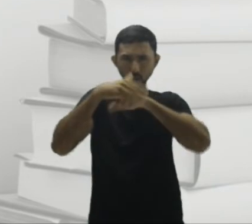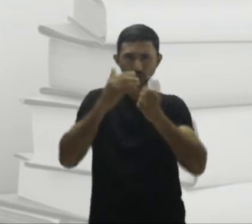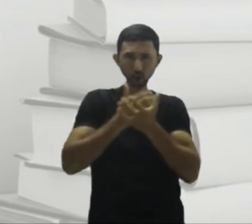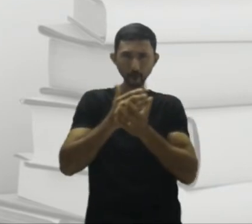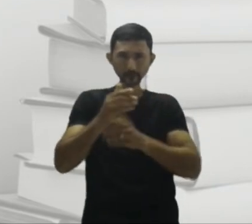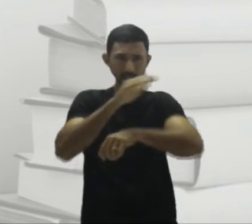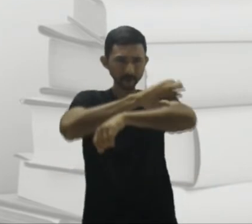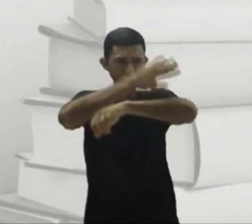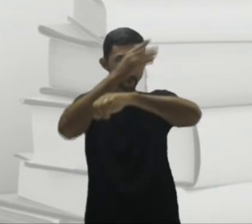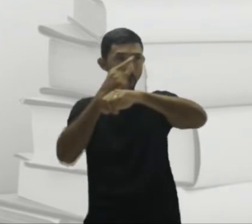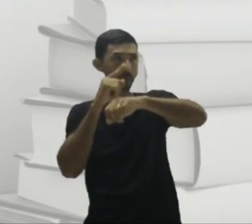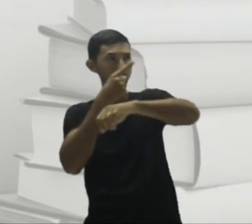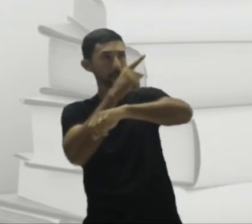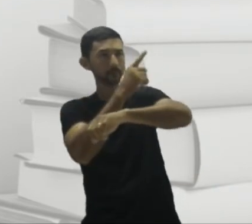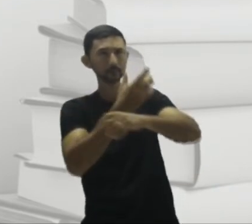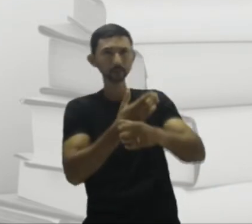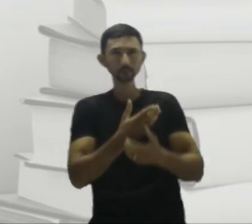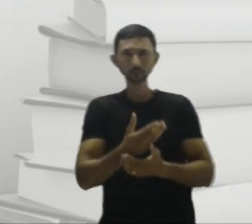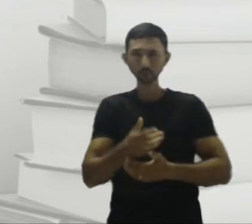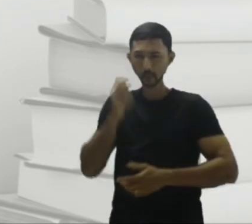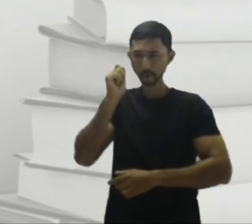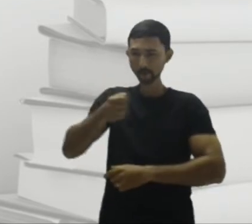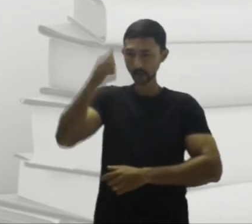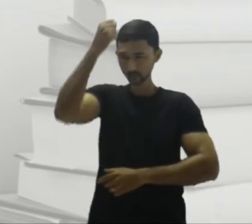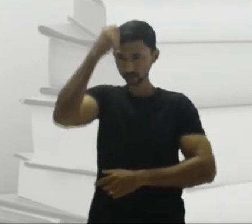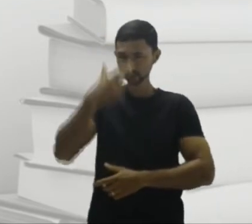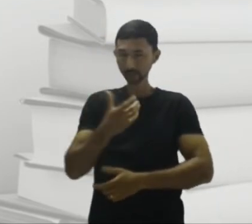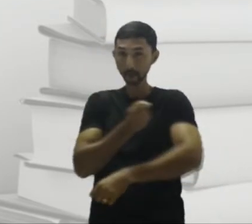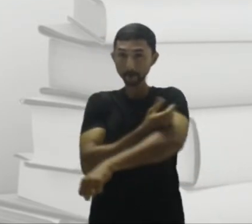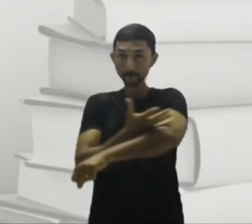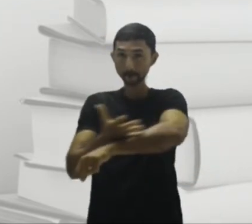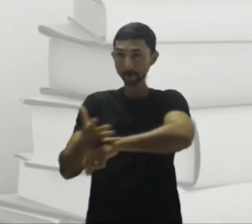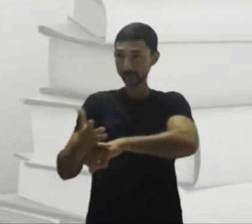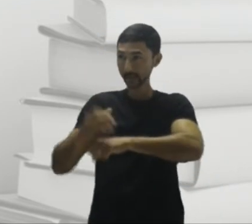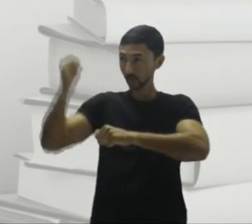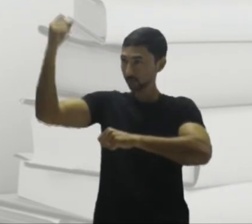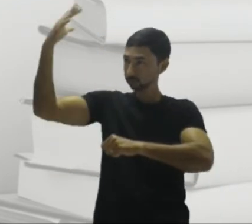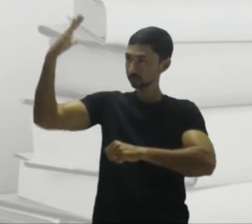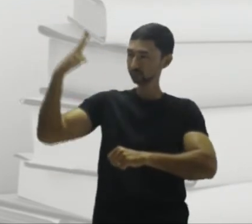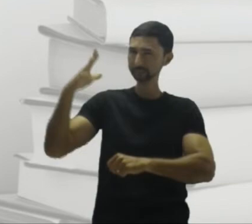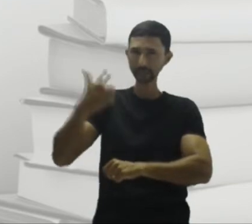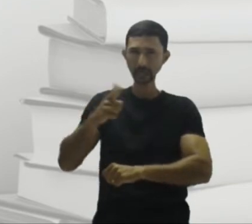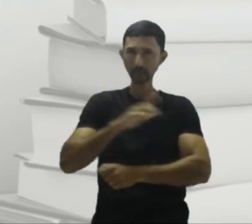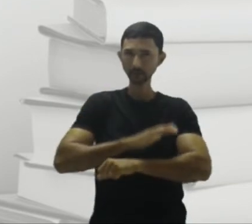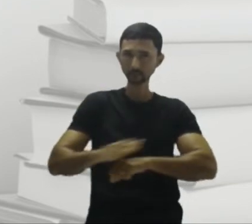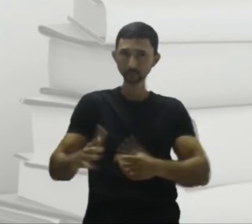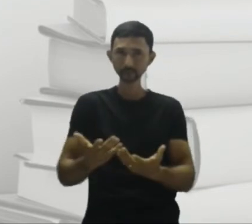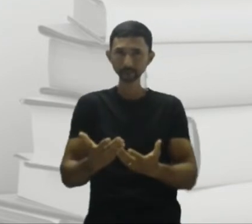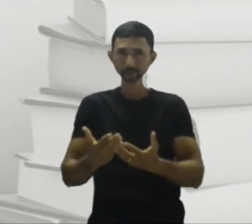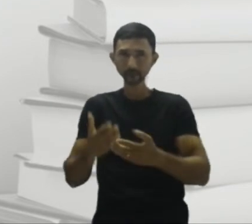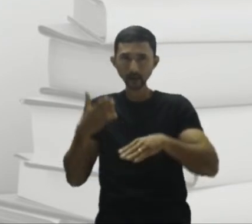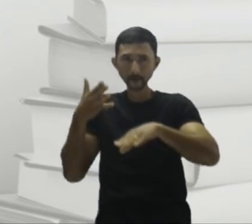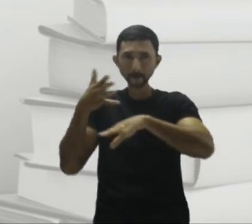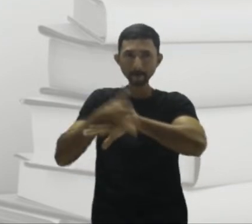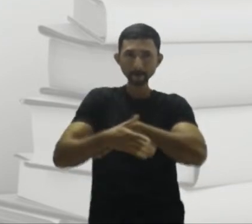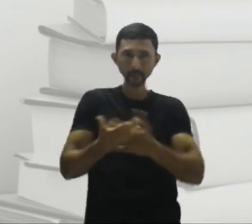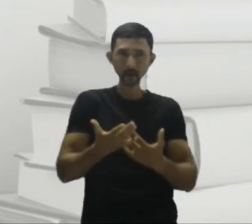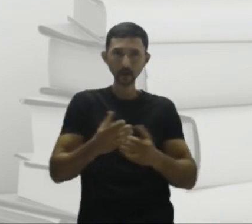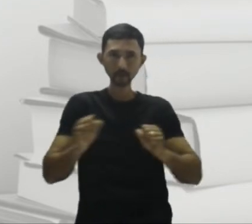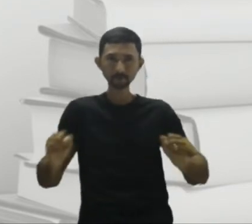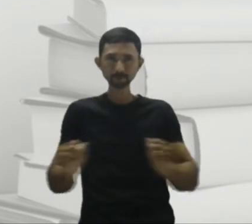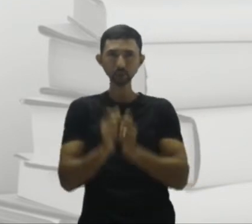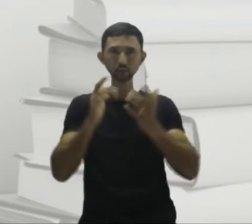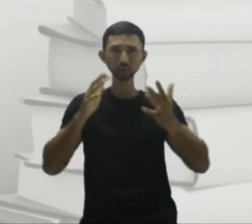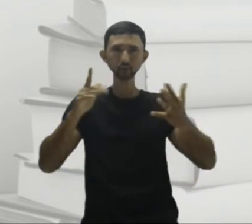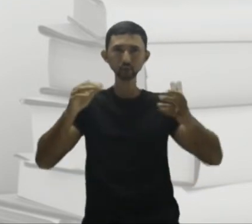da colina estava Gandalf, branco e impassível, e nenhuma sombra o cobria. O ataque de Mordor explodiu